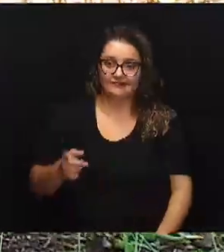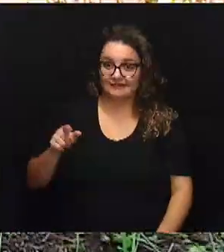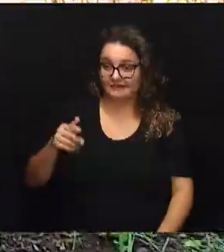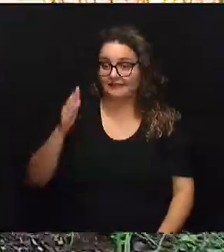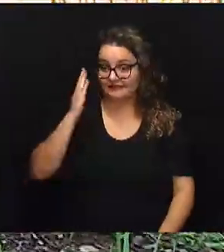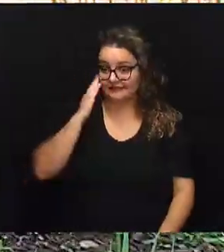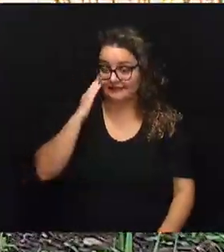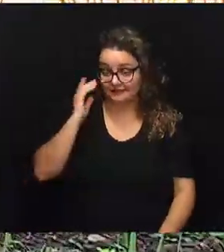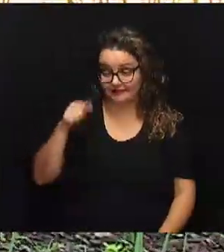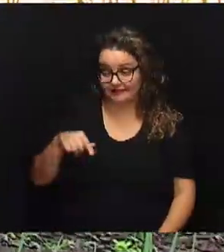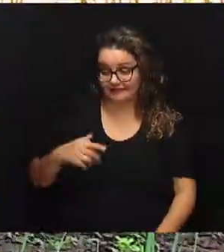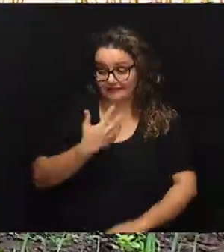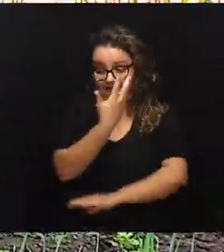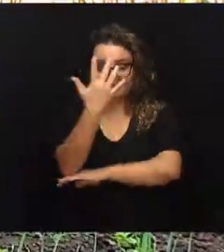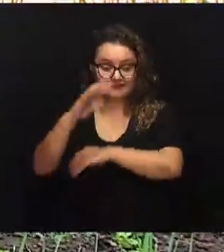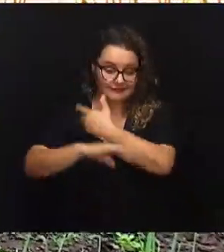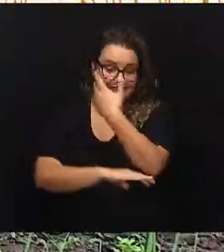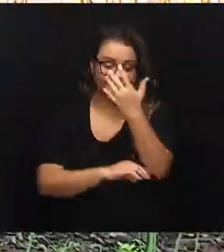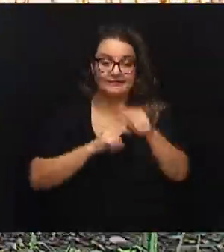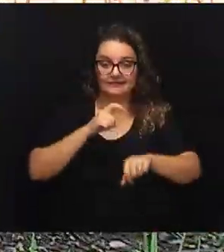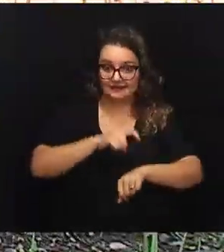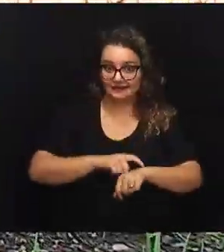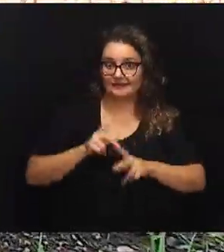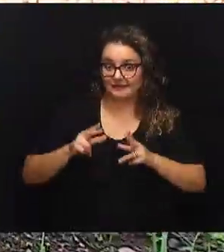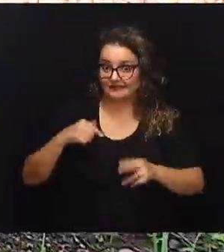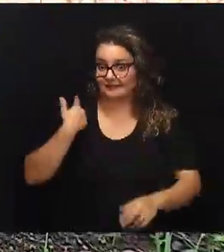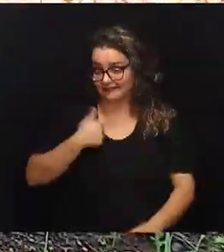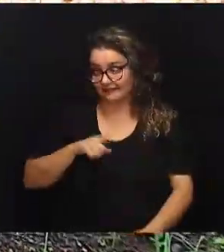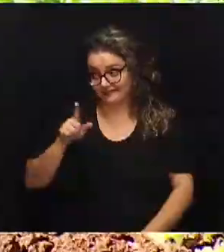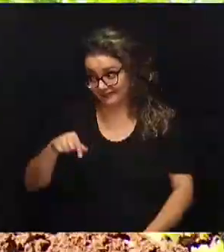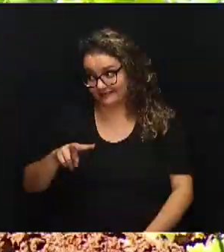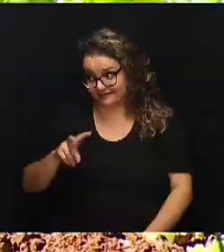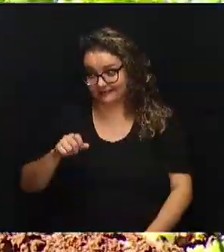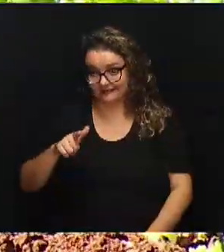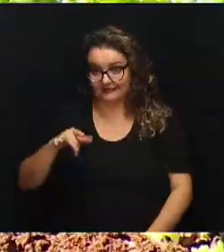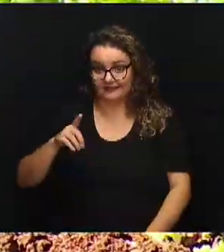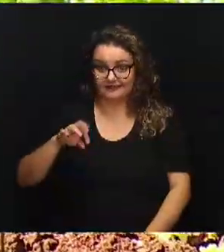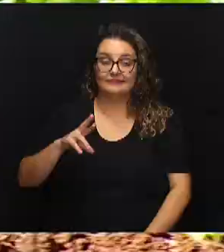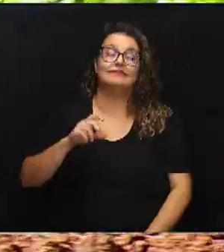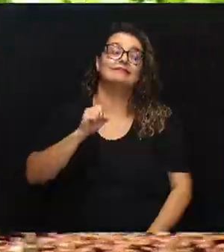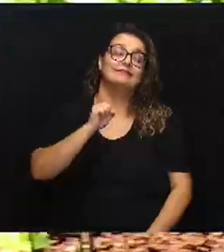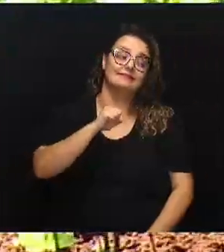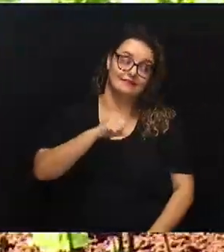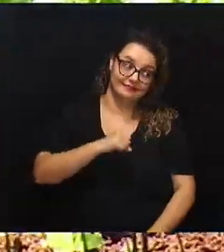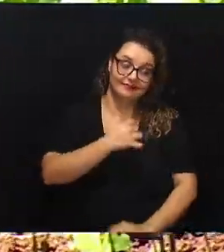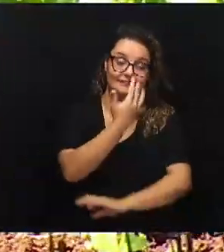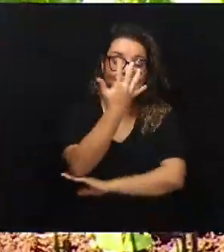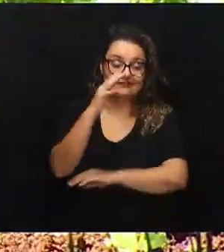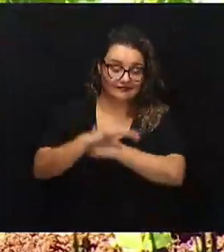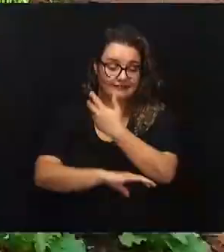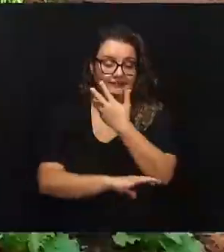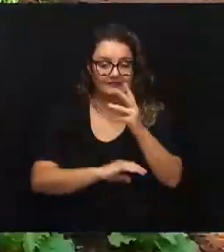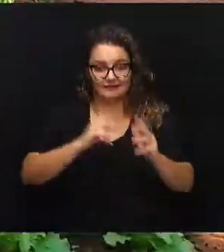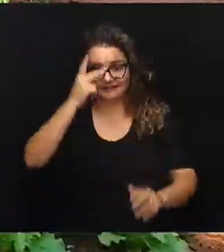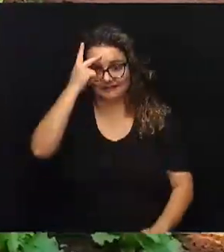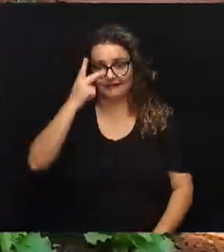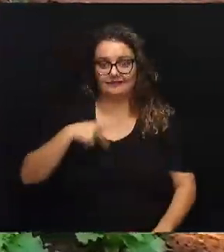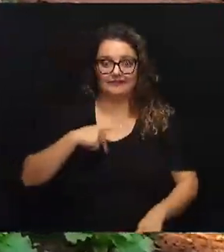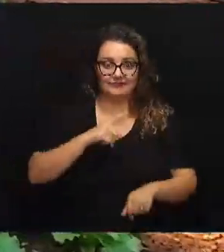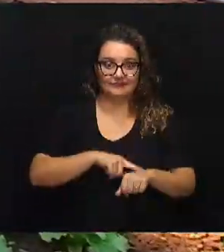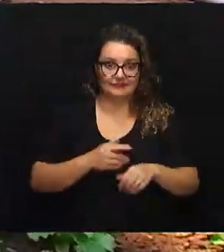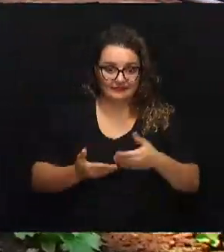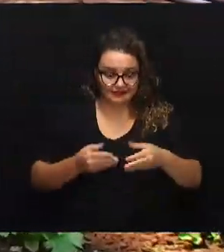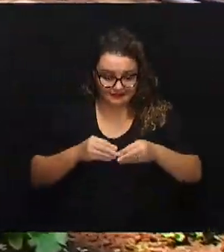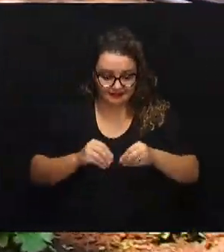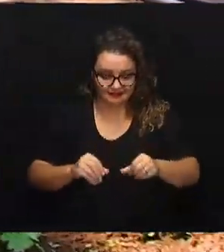que a natureza tem seu próprio tempo, assim como a gente, né, Valdir? Sim, a natureza tem seu próprio tempo, né? A gente cuida muito bem do